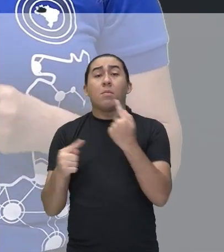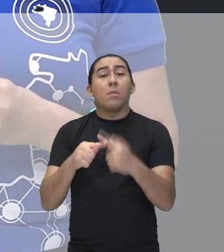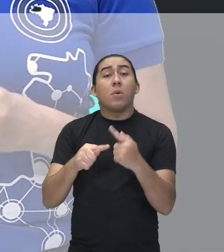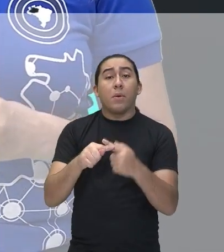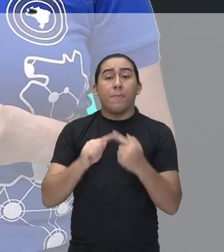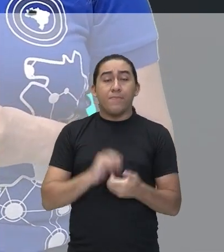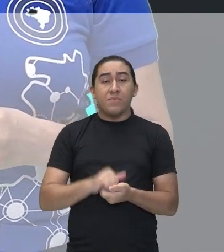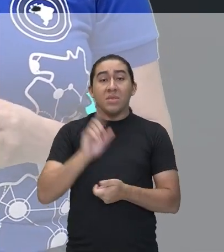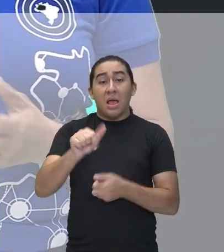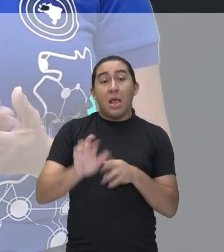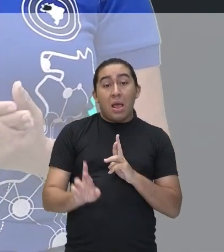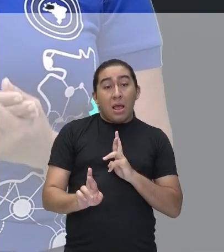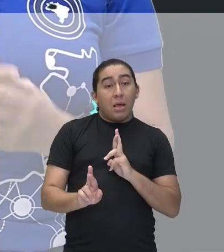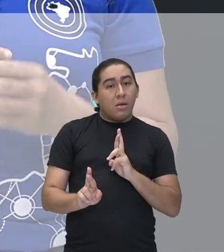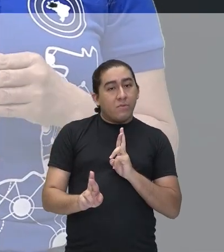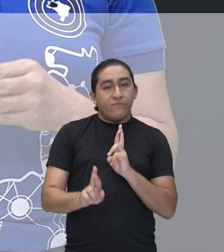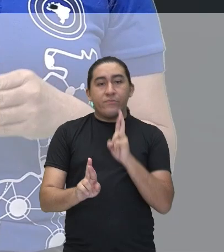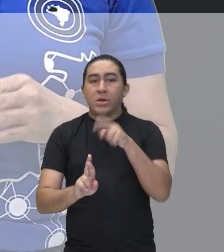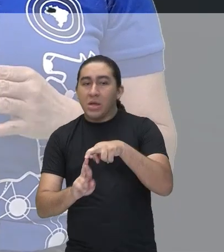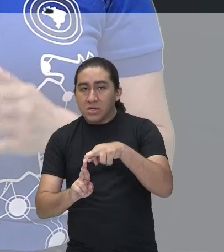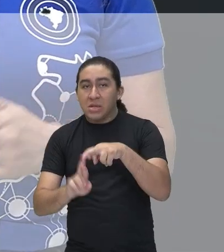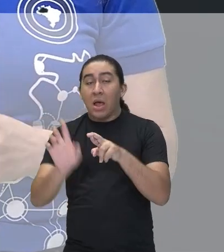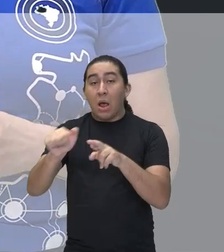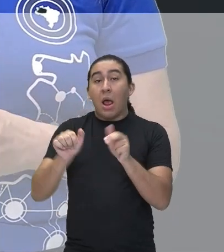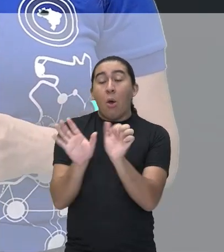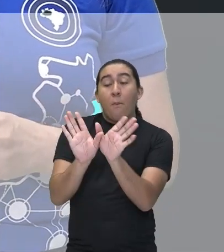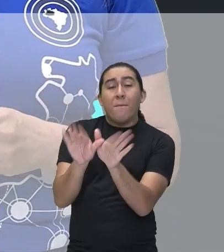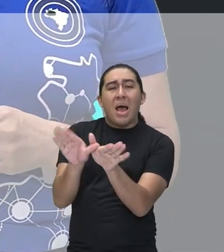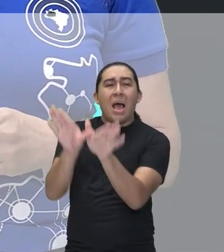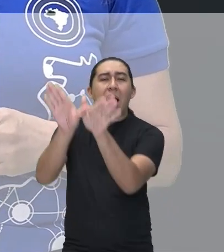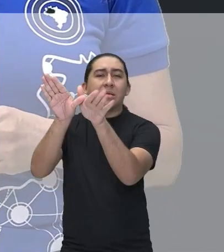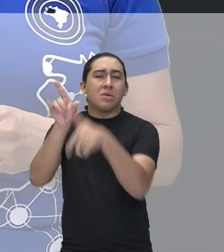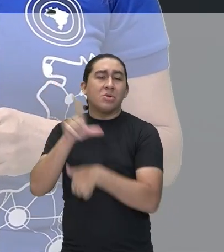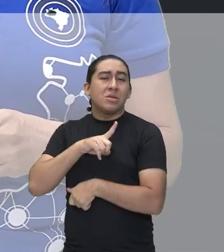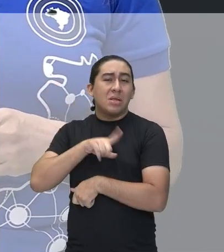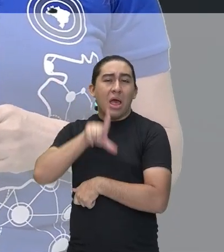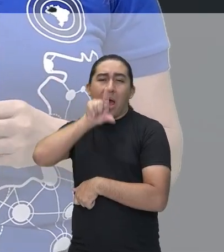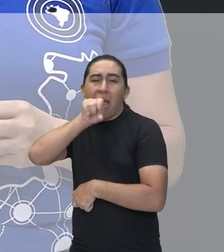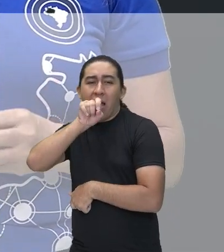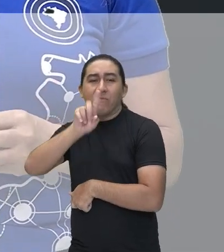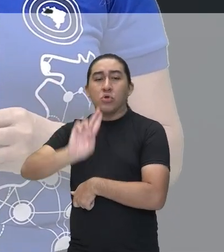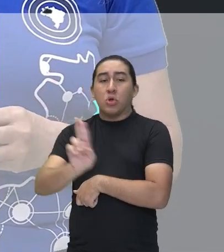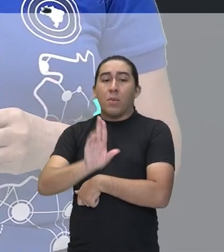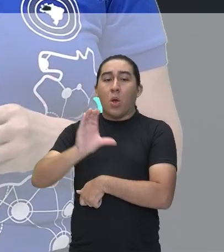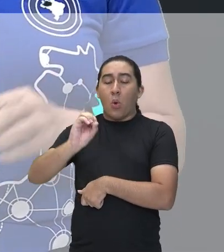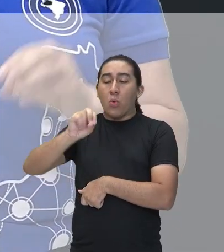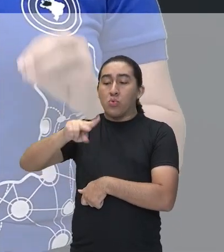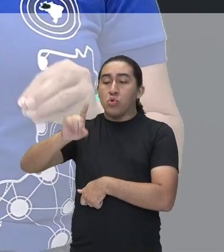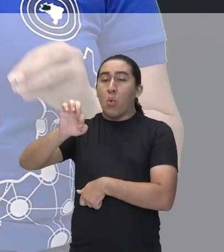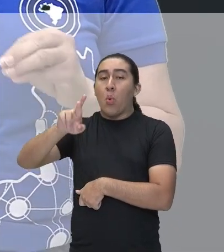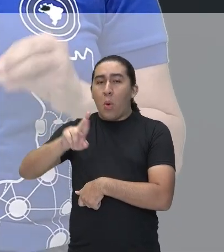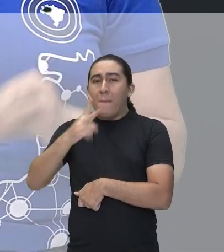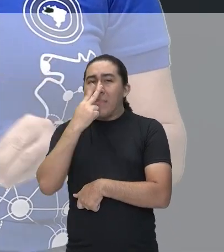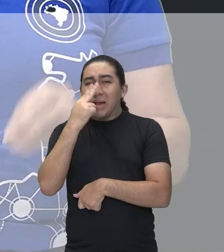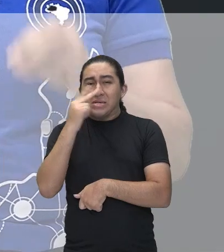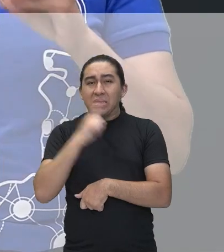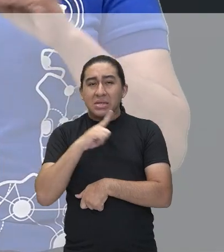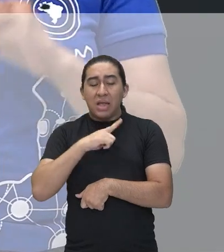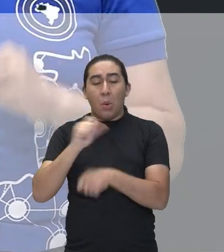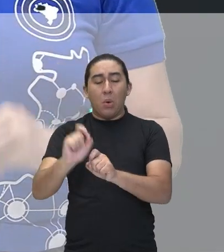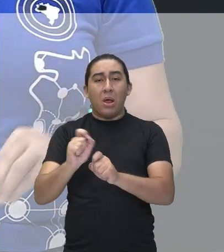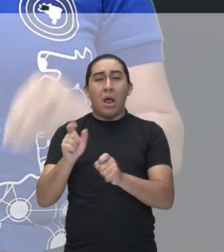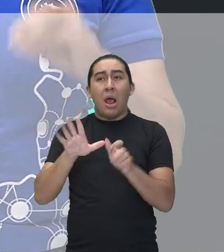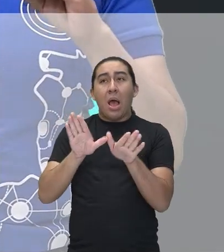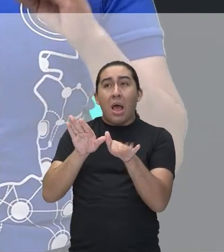ao condor, a ave que voa alto e tem visão privilegiada. Poética marcada